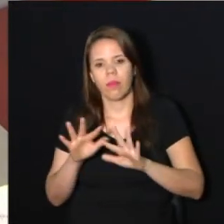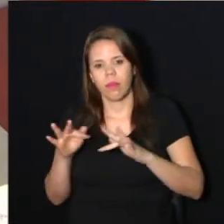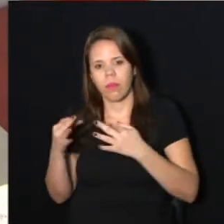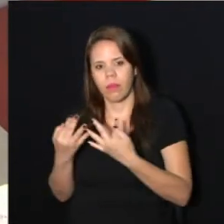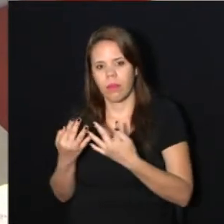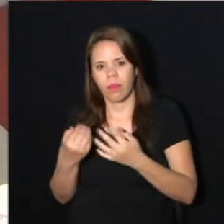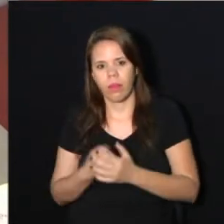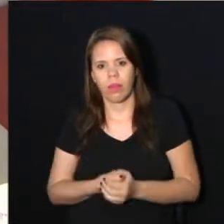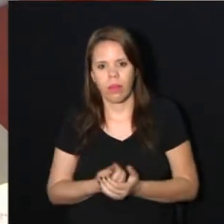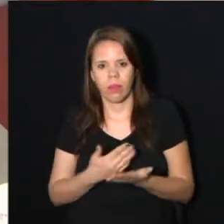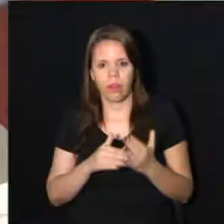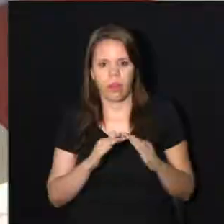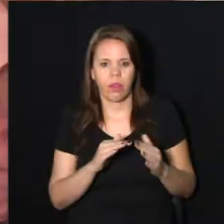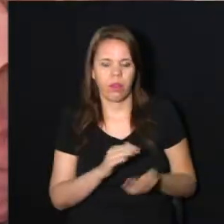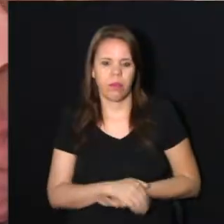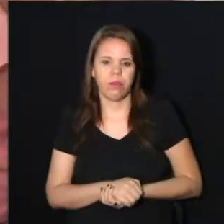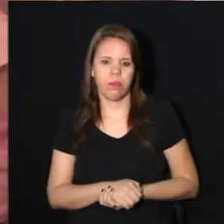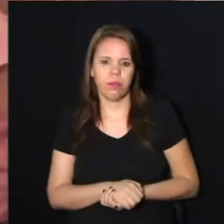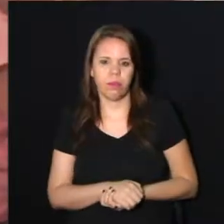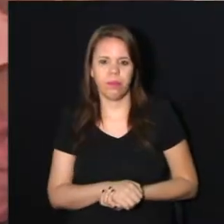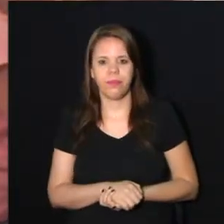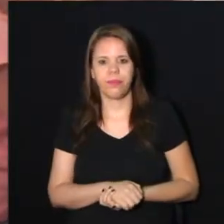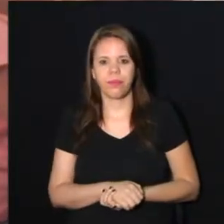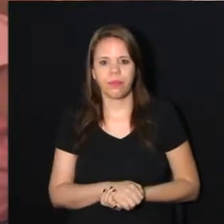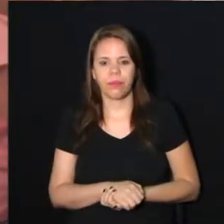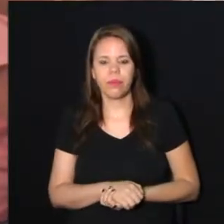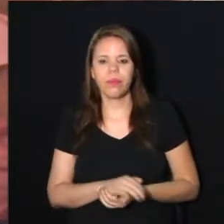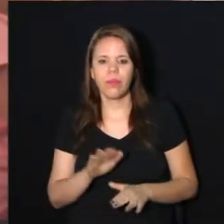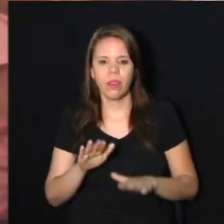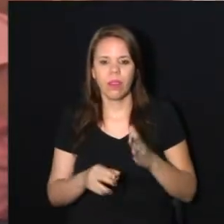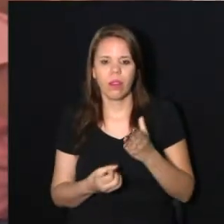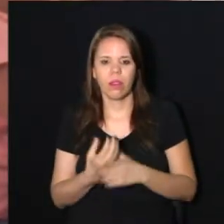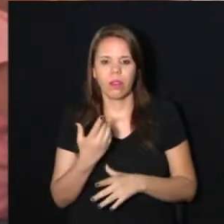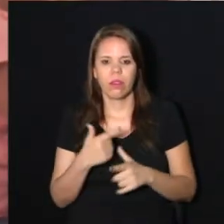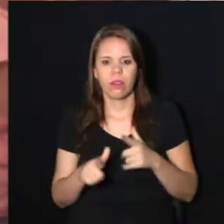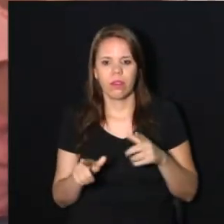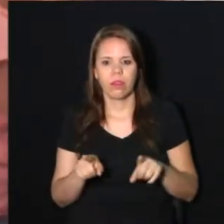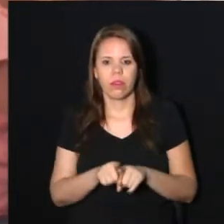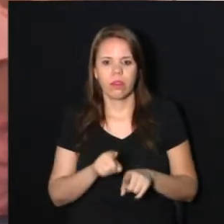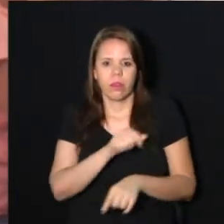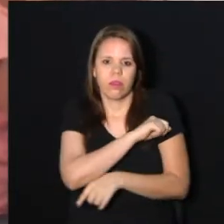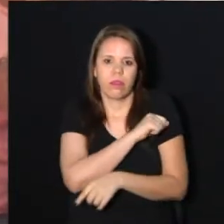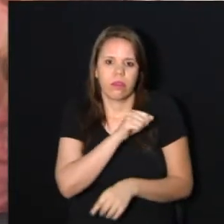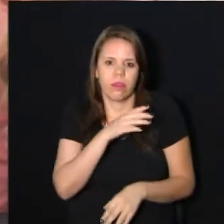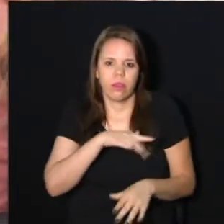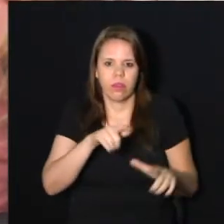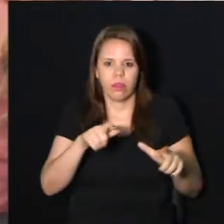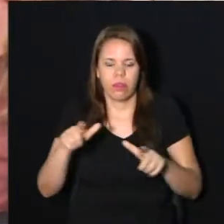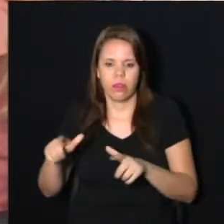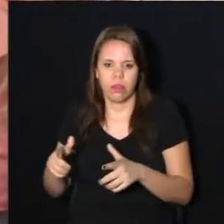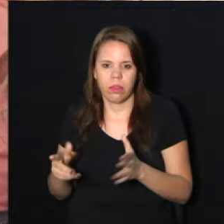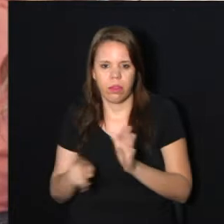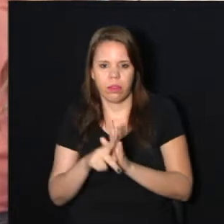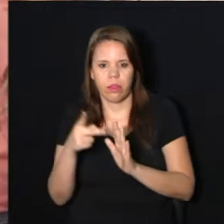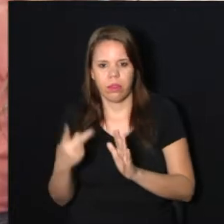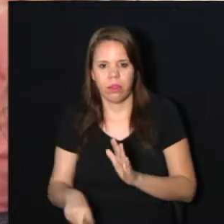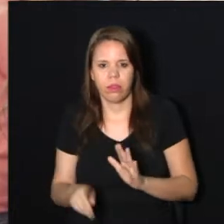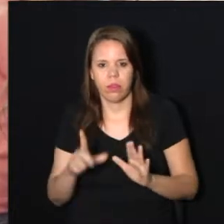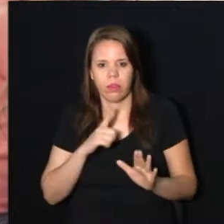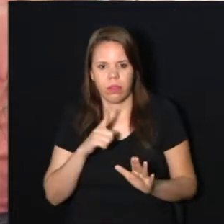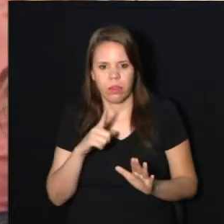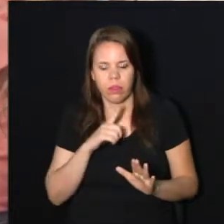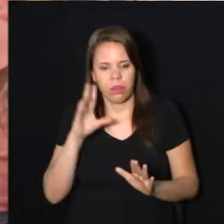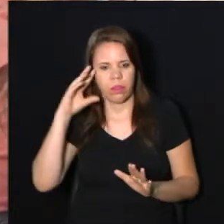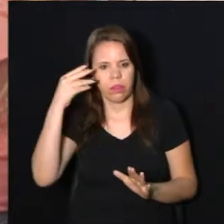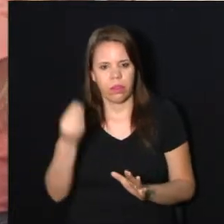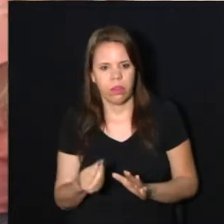família e escola. E essa é problemática porque o aluno está dentro de um espaço que é dele, mas ele tem que